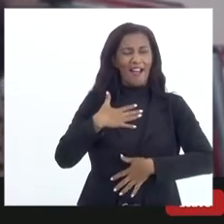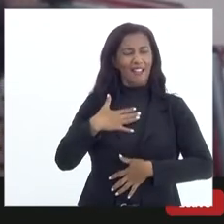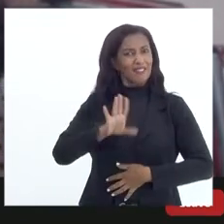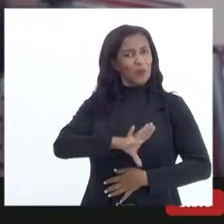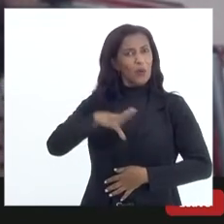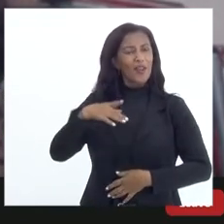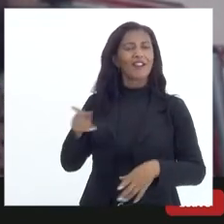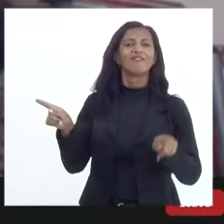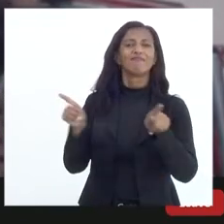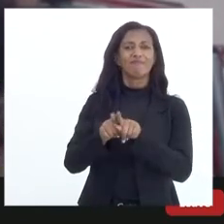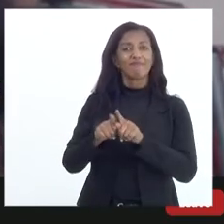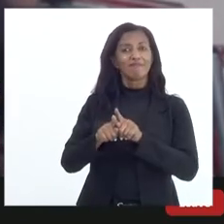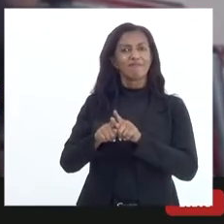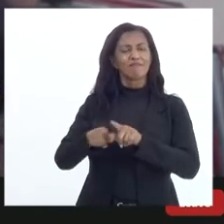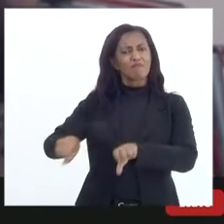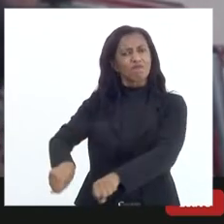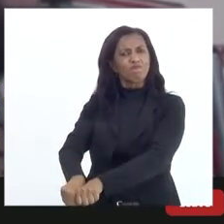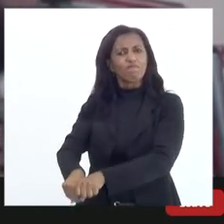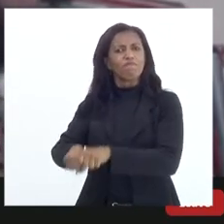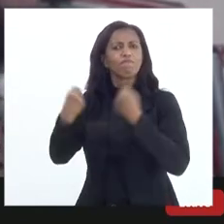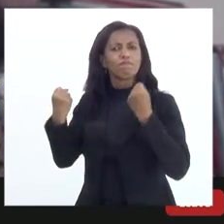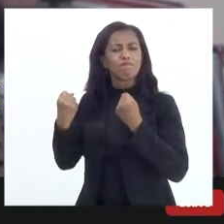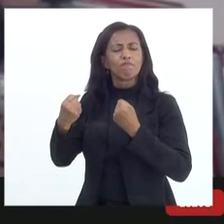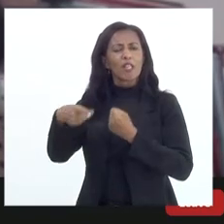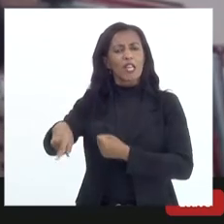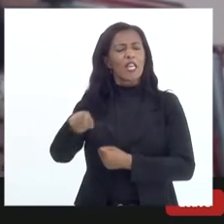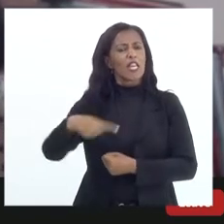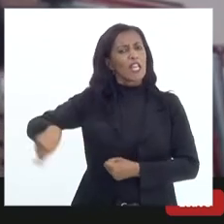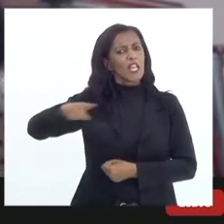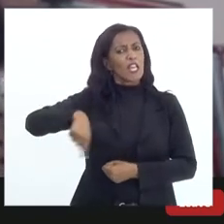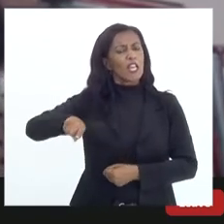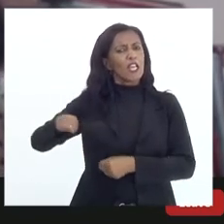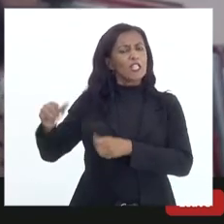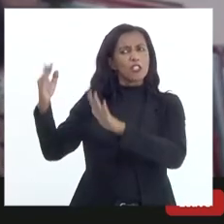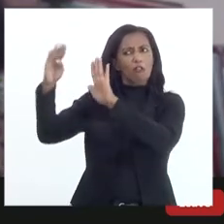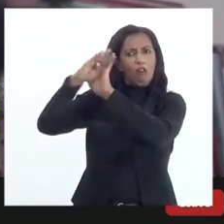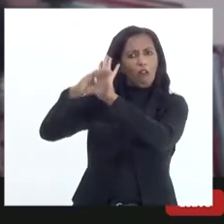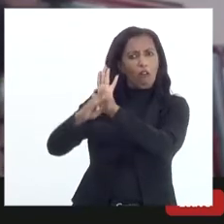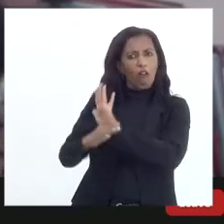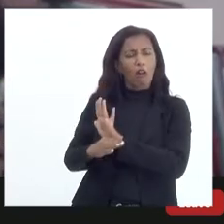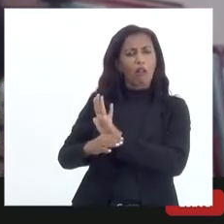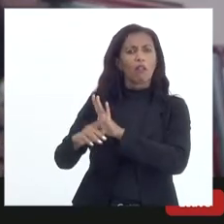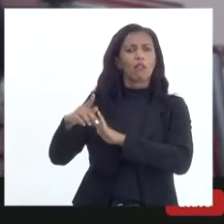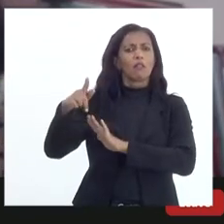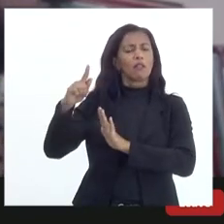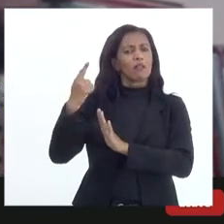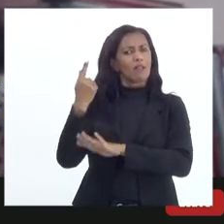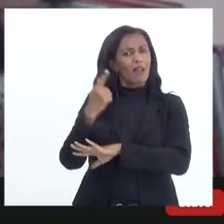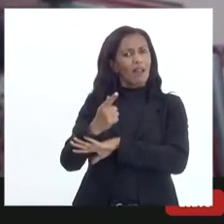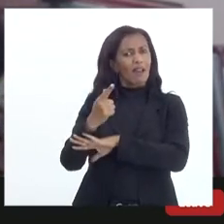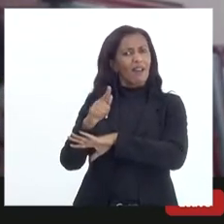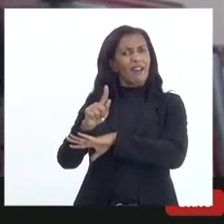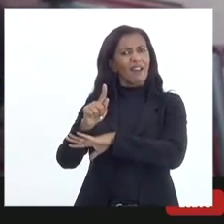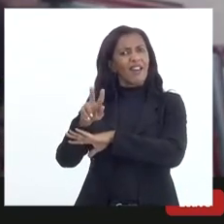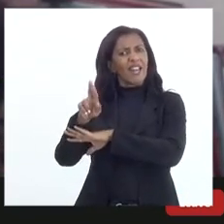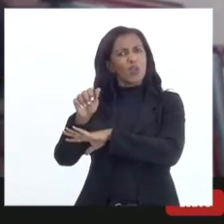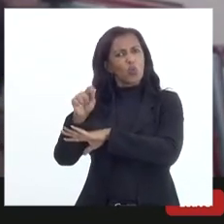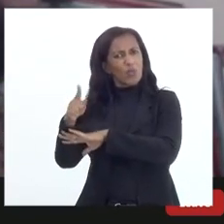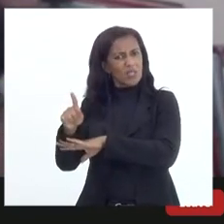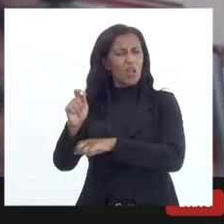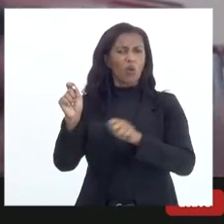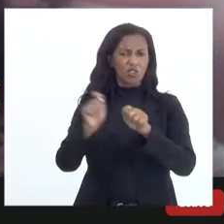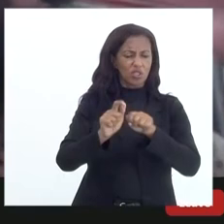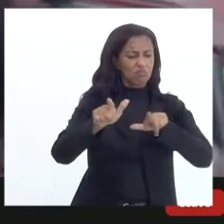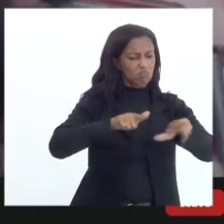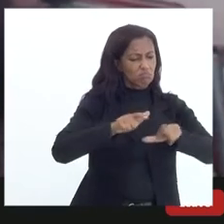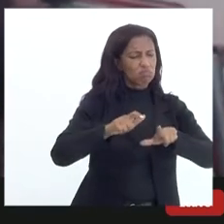coragem também para derrubar essa bibliografia dos programas e da graduação. A gente tem feito muito isso na UERJ. Então,